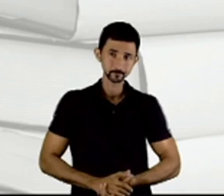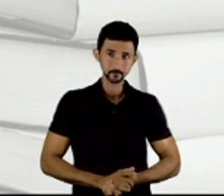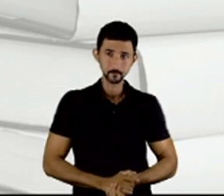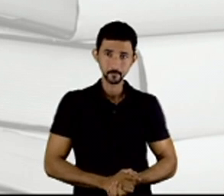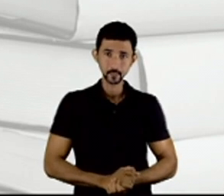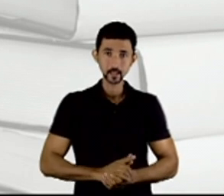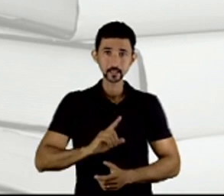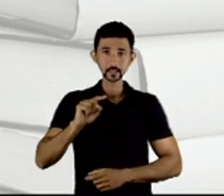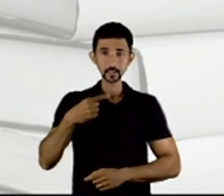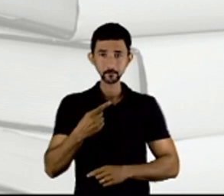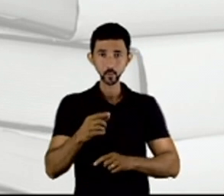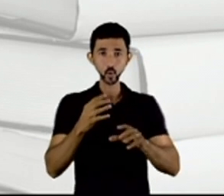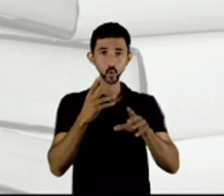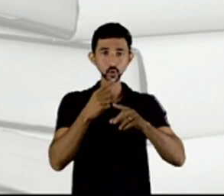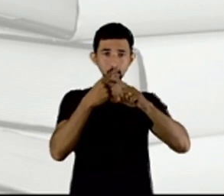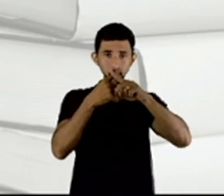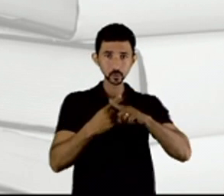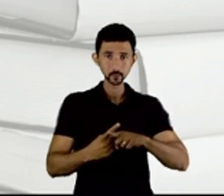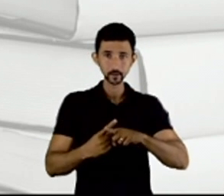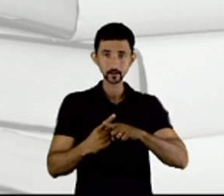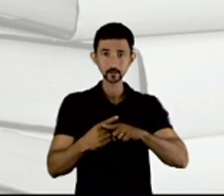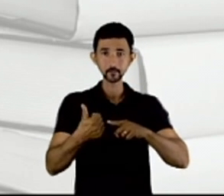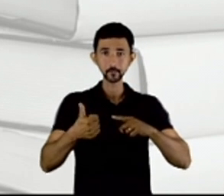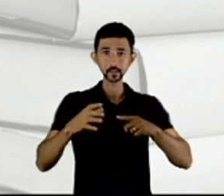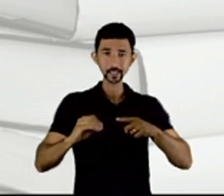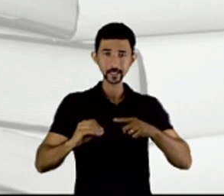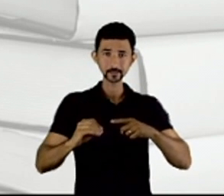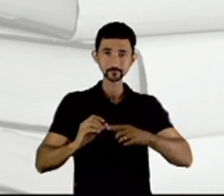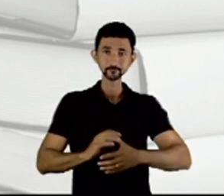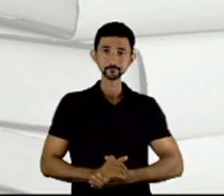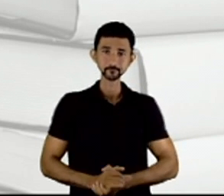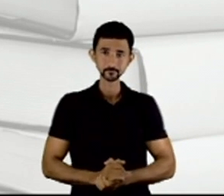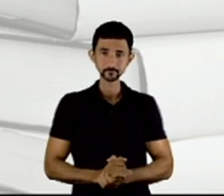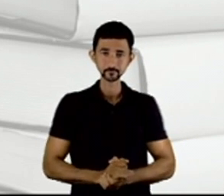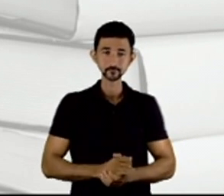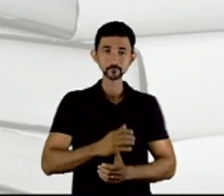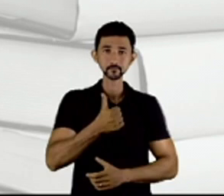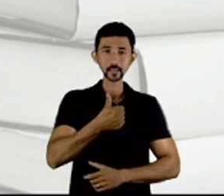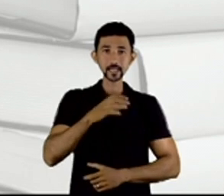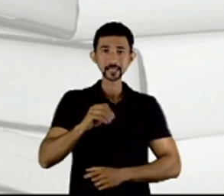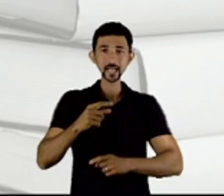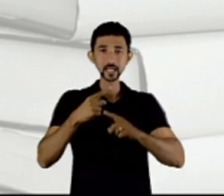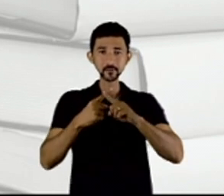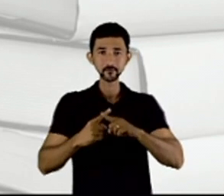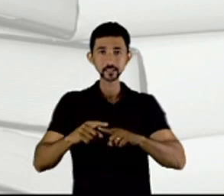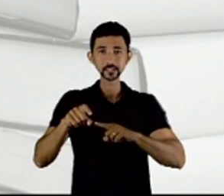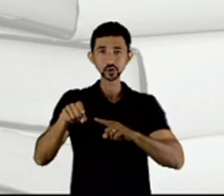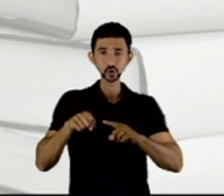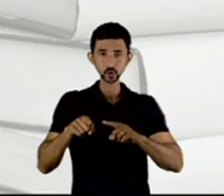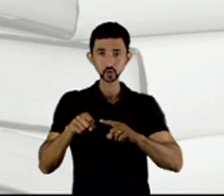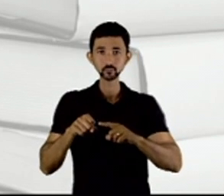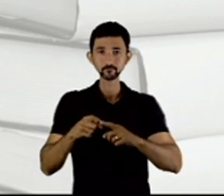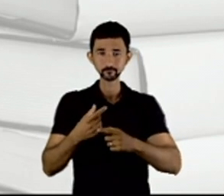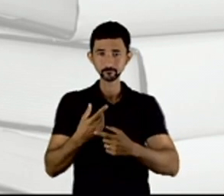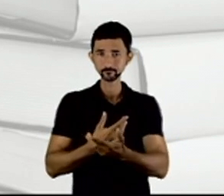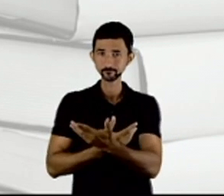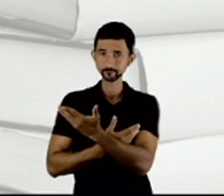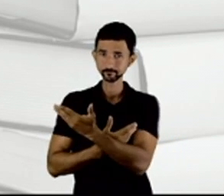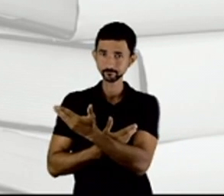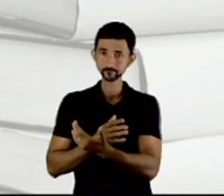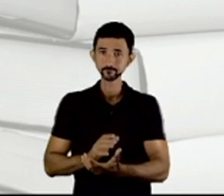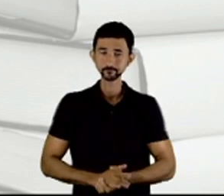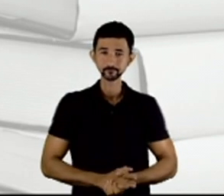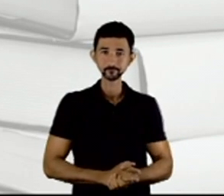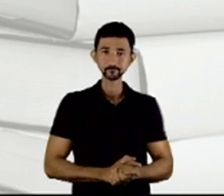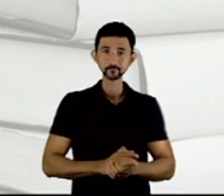multiplicamos os dois termos dessa equação por 10. Ou seja, 10 vezes x vai ficar 10x. 10